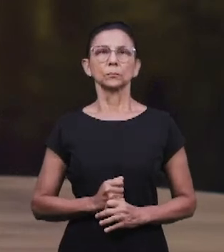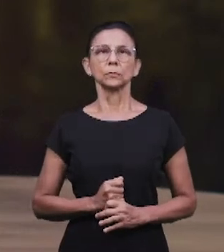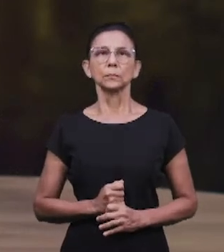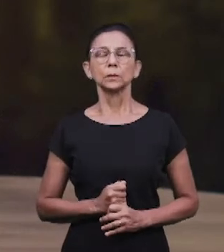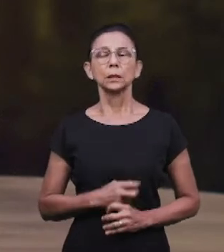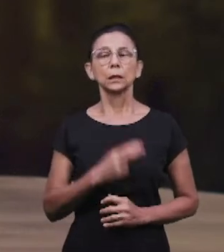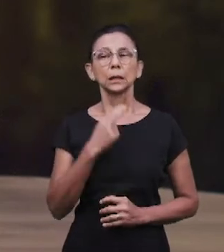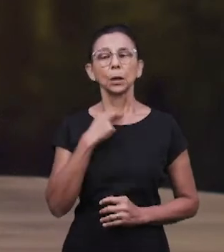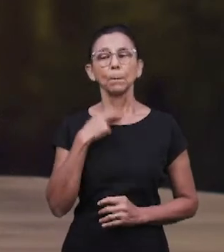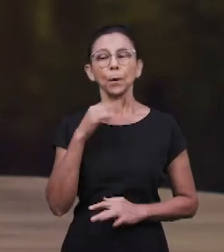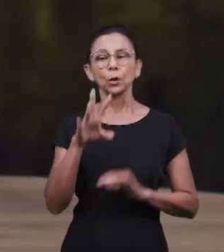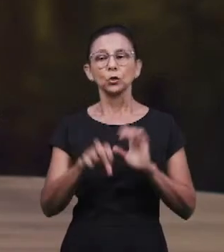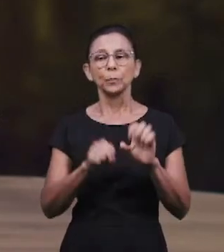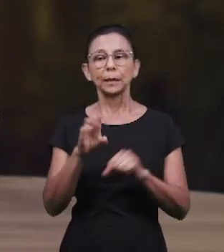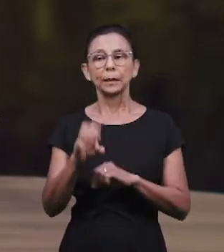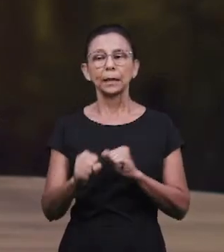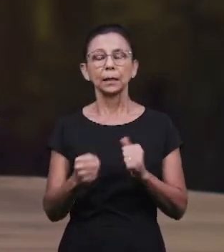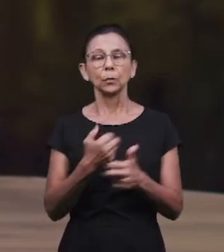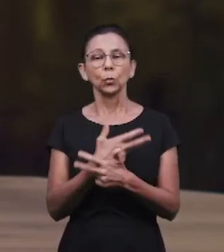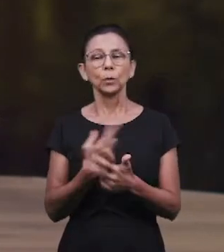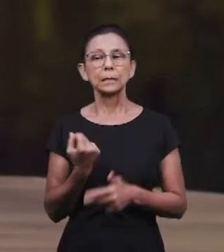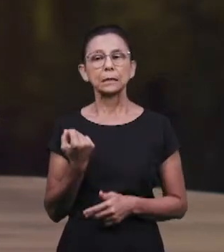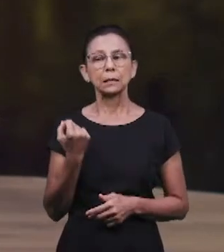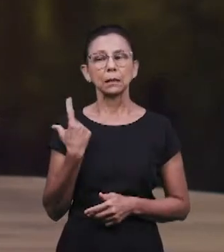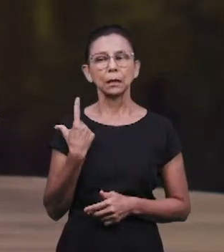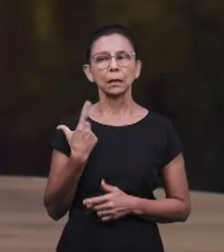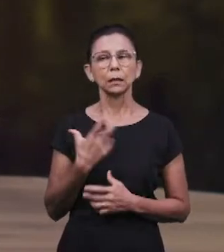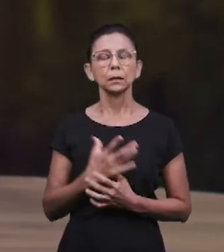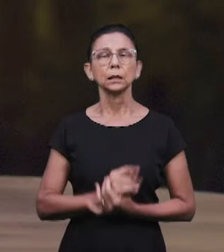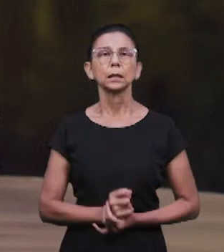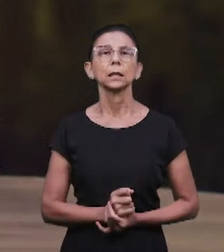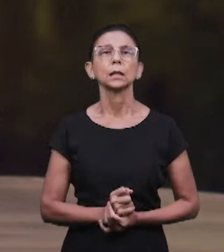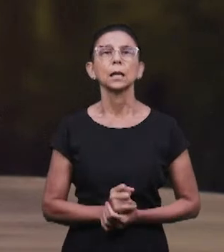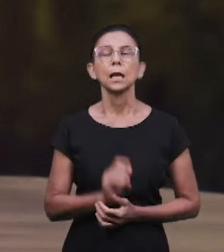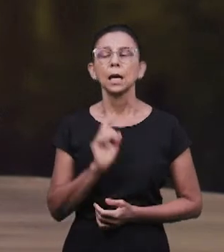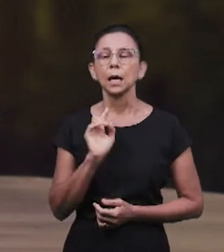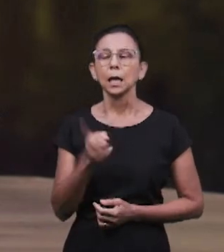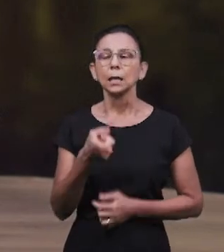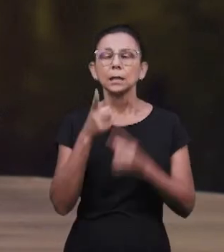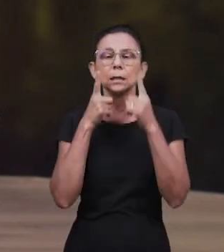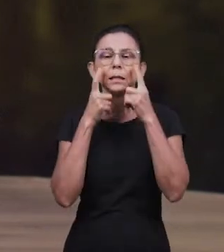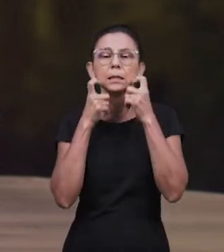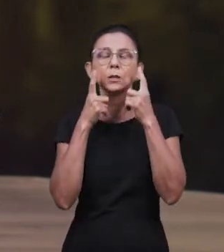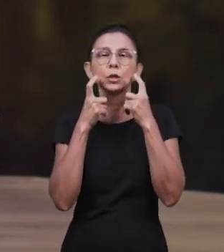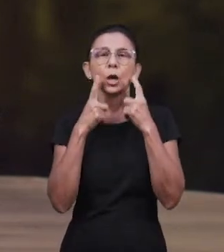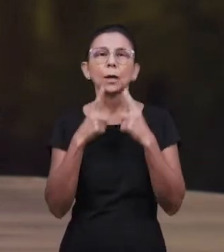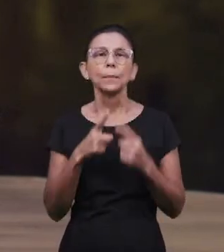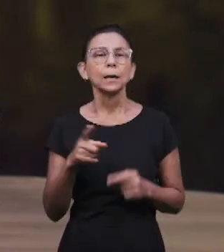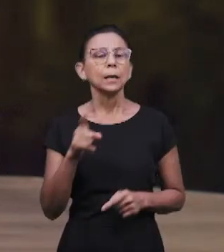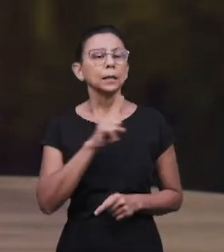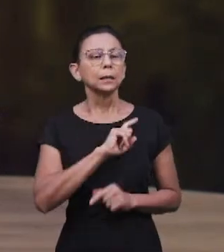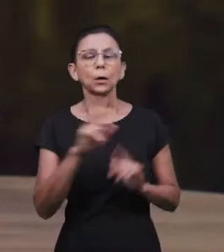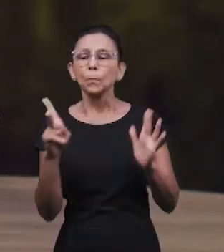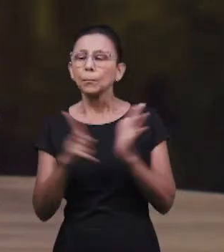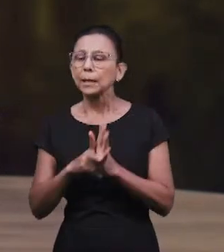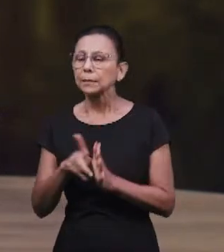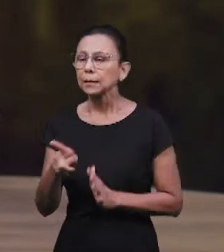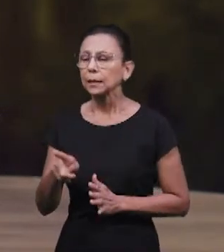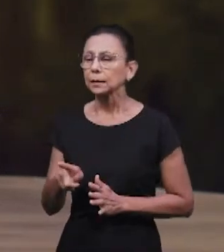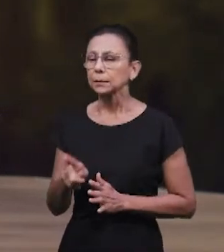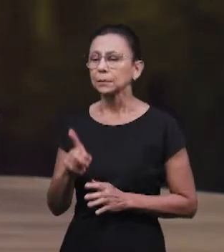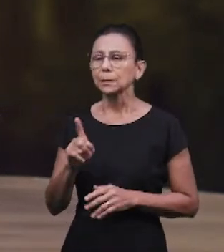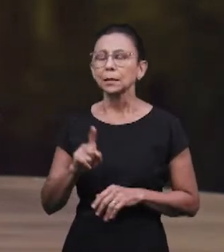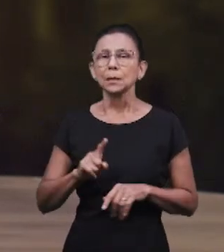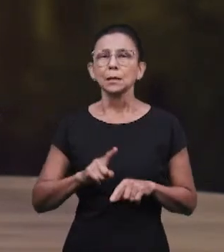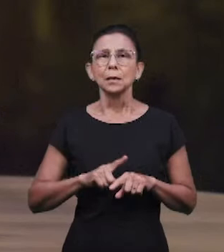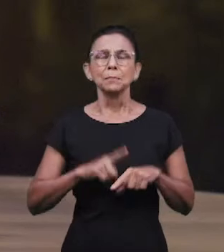Tirar das mãozinhas coisas estranhas, a criança chora, mas isso não lhe pertence. Mas